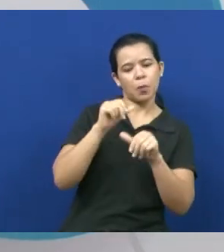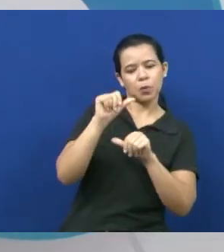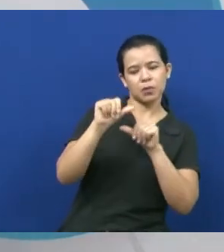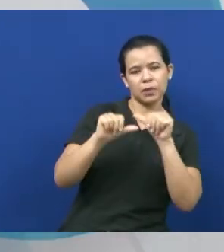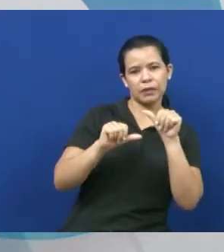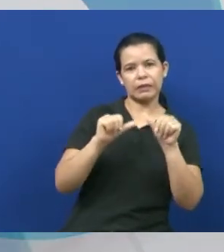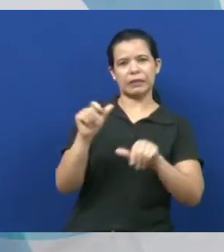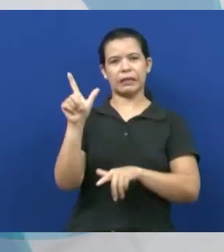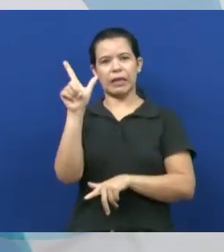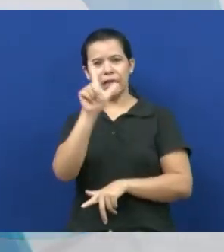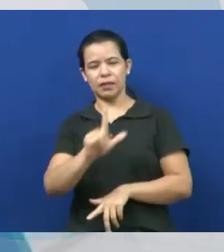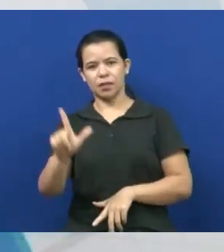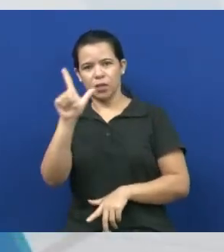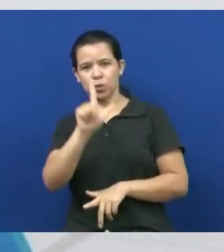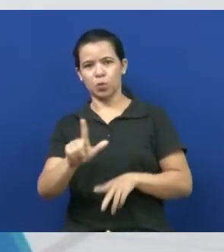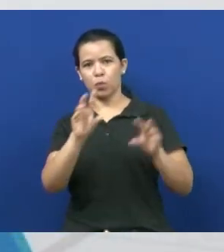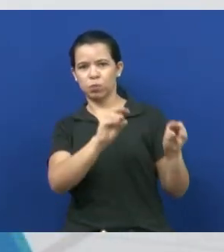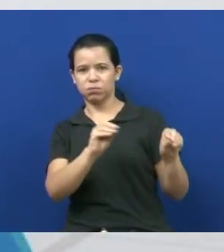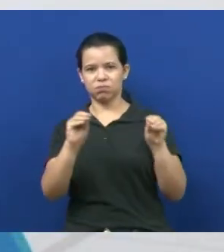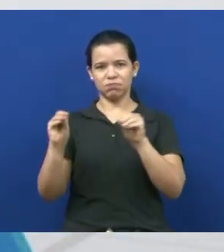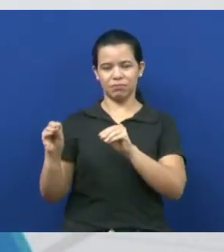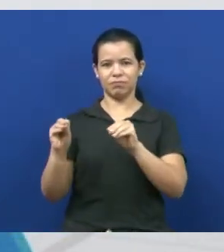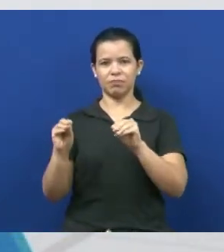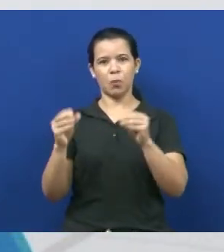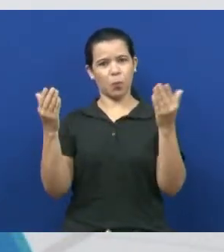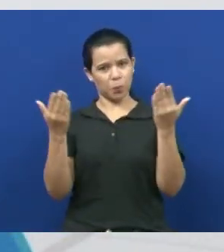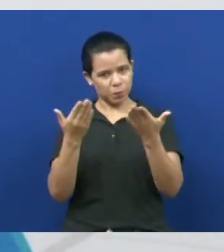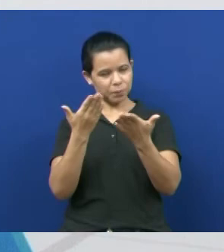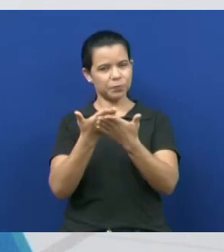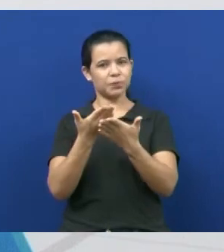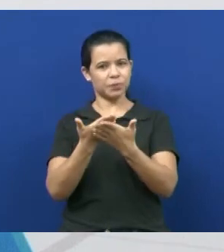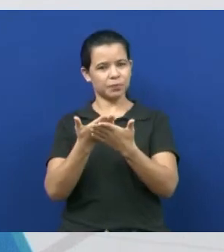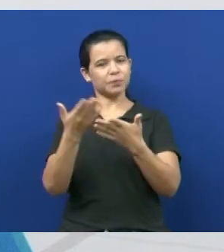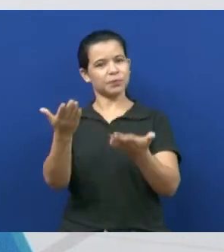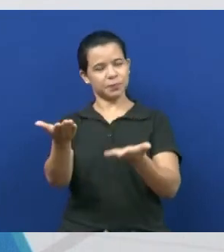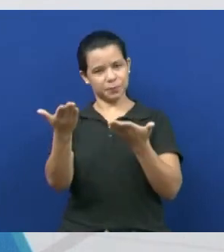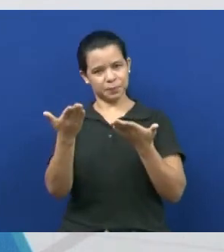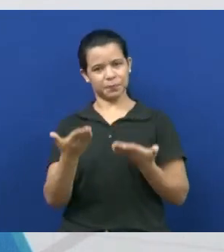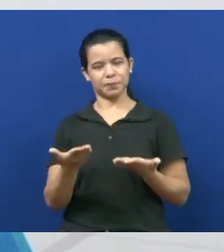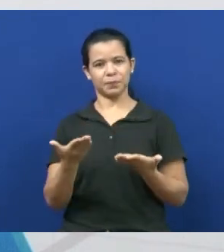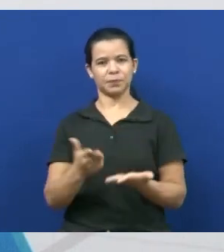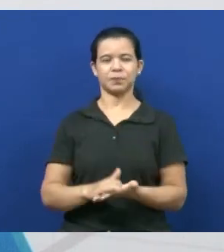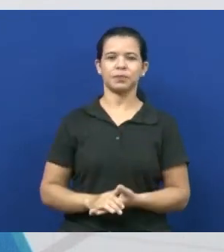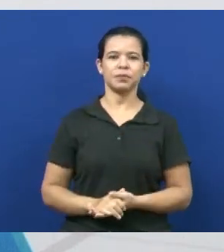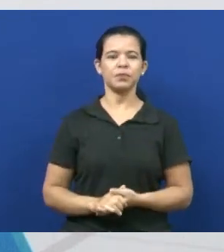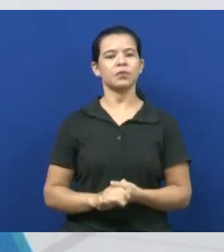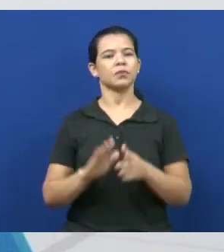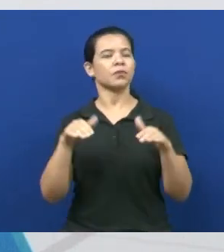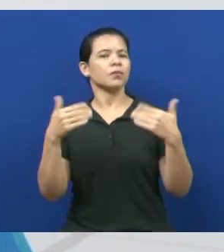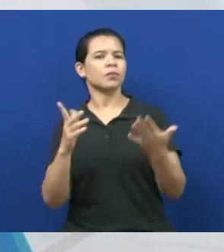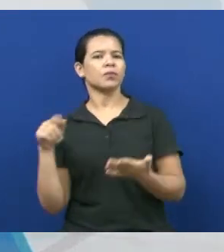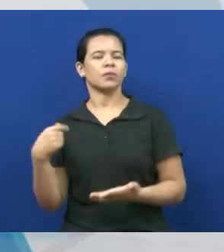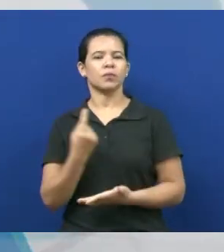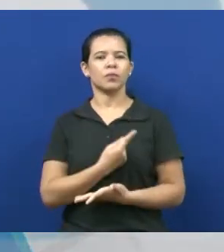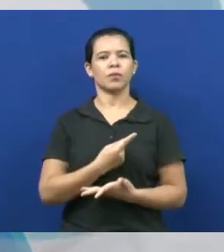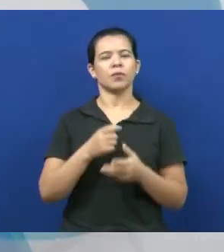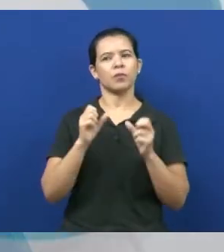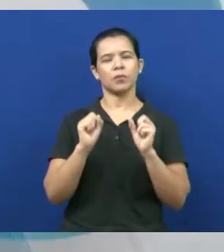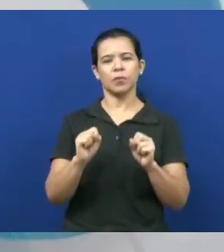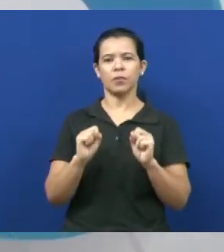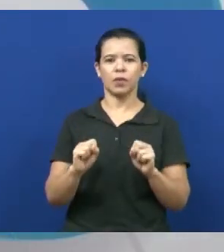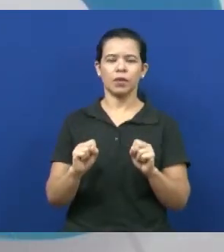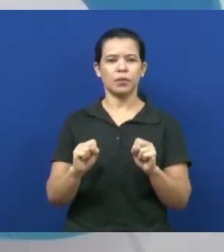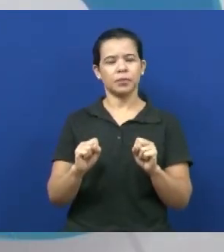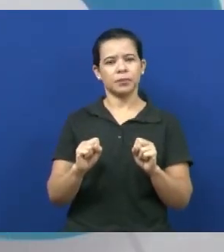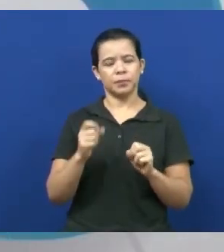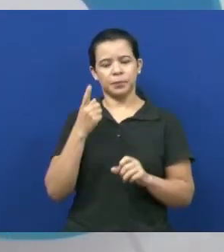para outro, e é isso que nós vamos ver hoje aqui nessa aula. Sejam todos bem-vindos. Então, nós podemos ver, né, nós vamos